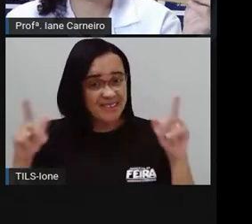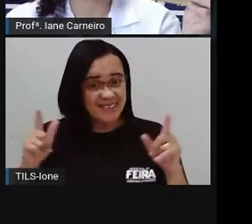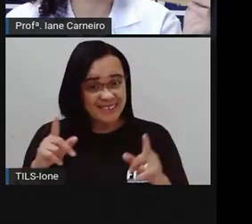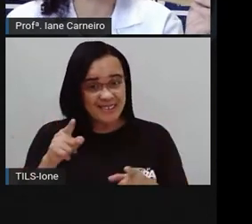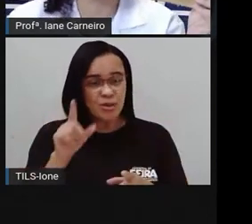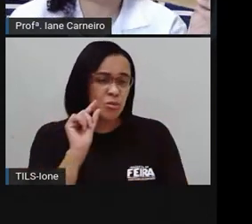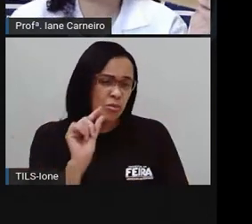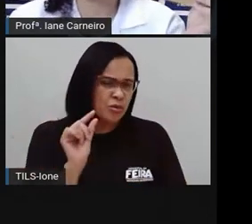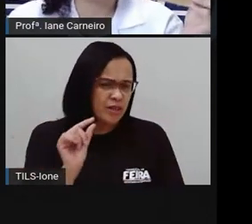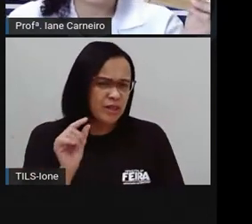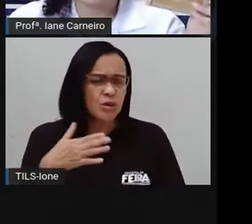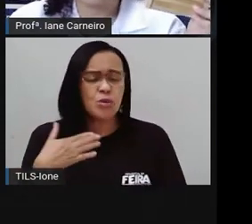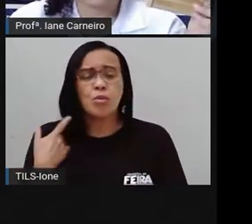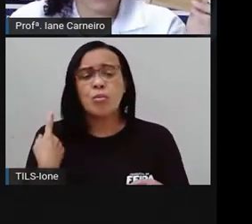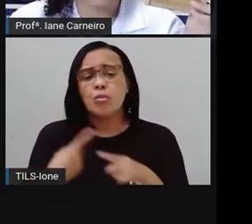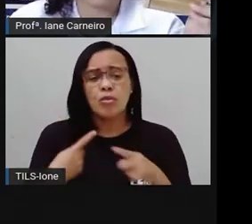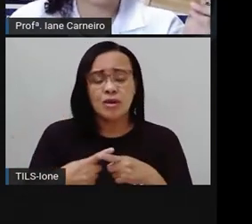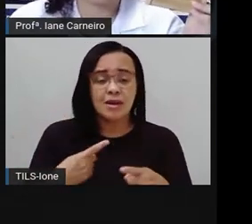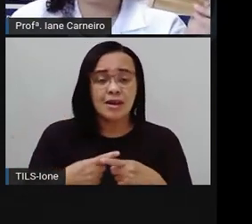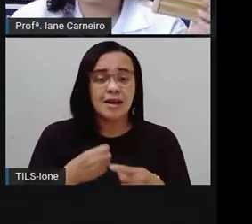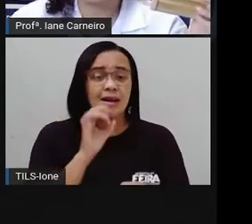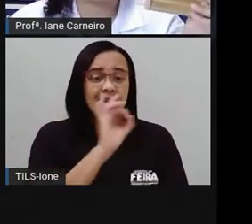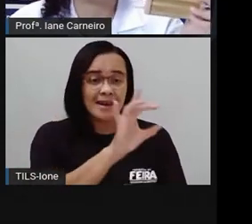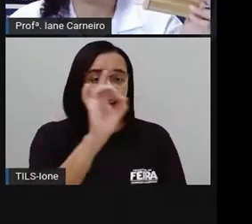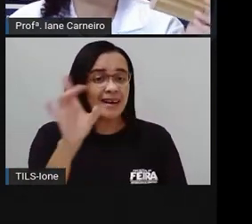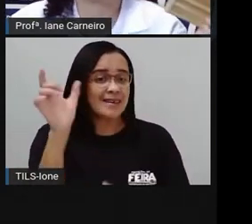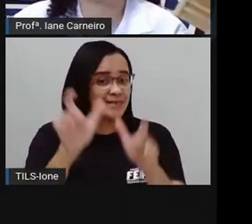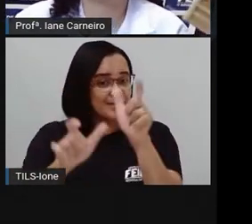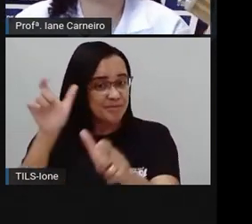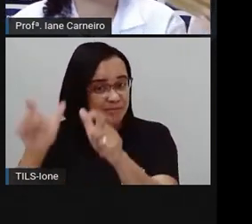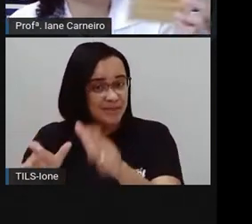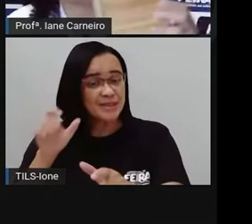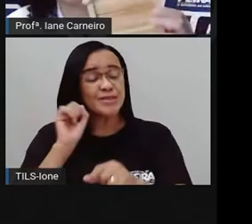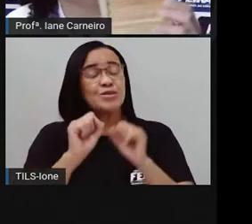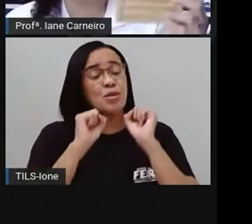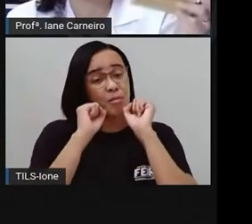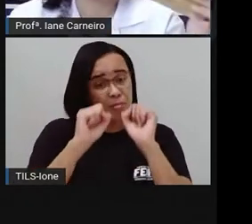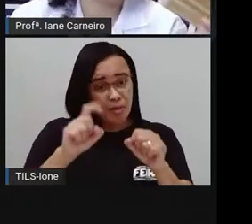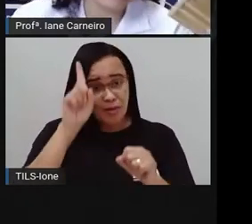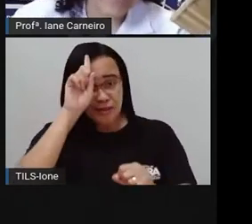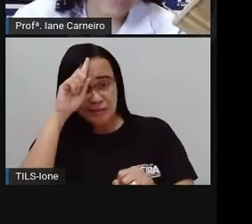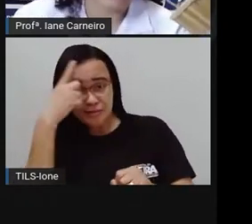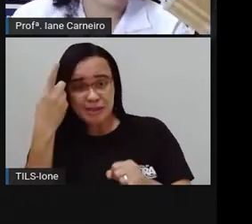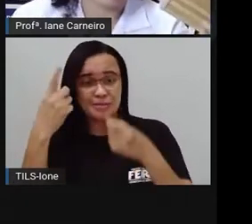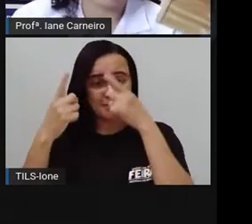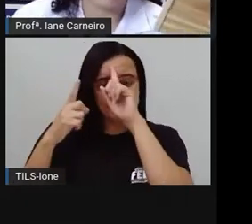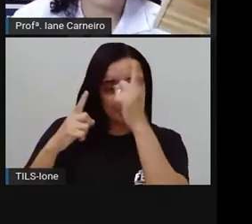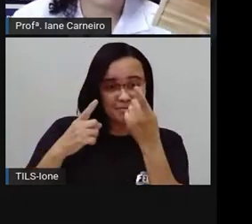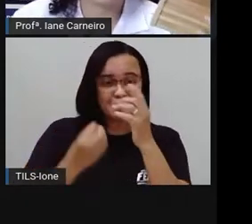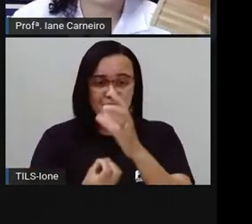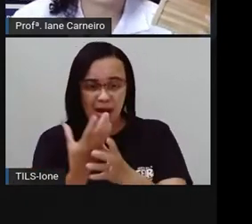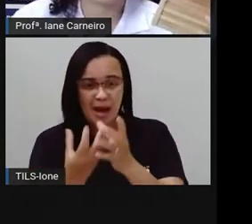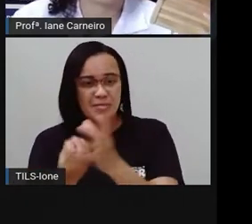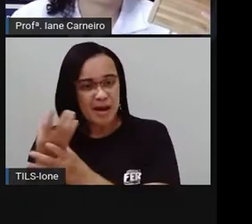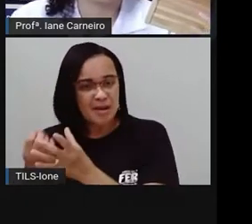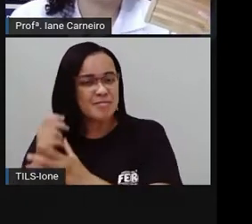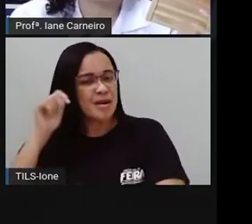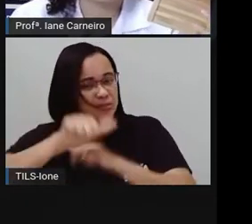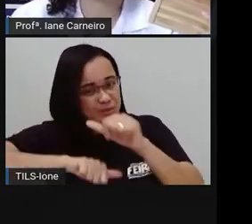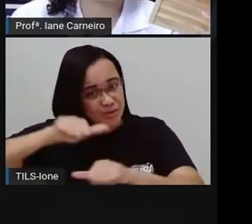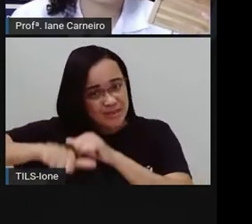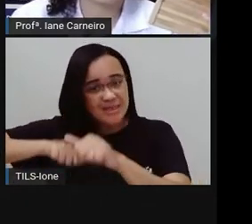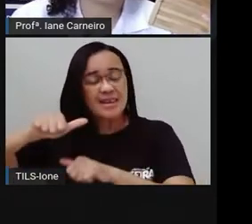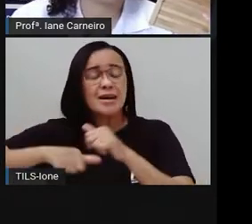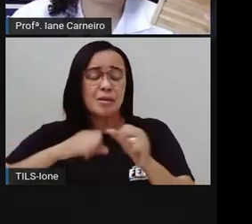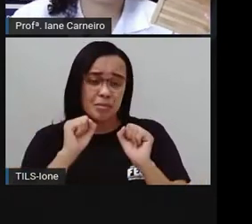porque cada um vai usar a sua criatividade, tá bom? Não tem aqui um jeito certo, um jeito errado, tá joia, gente? Então, aqui colocou